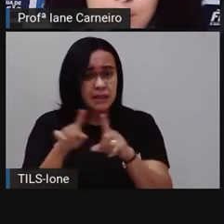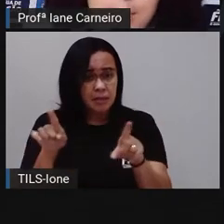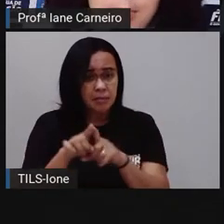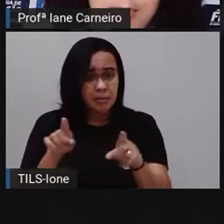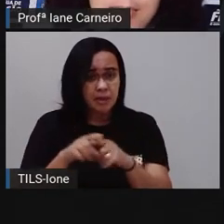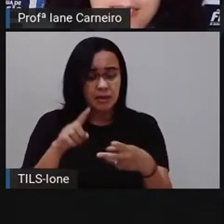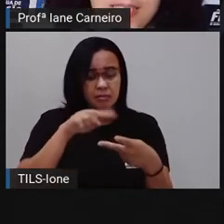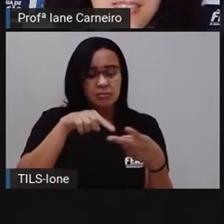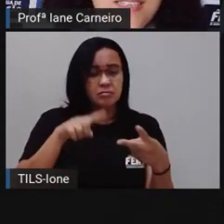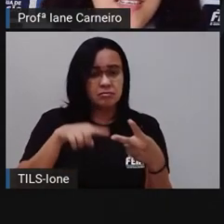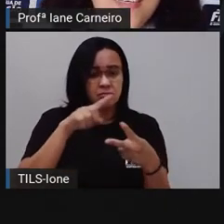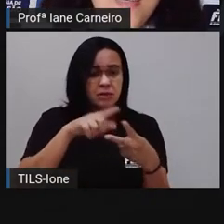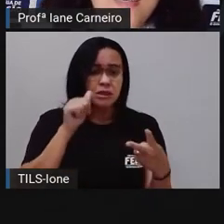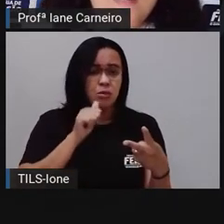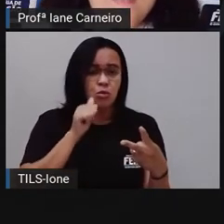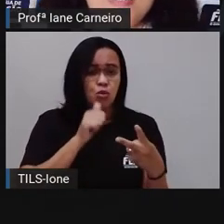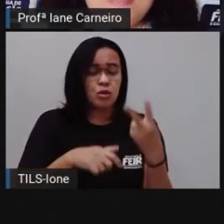Evani.